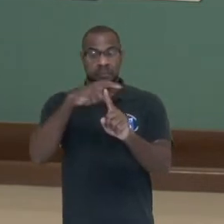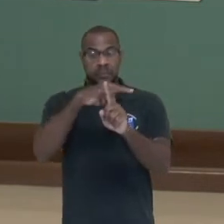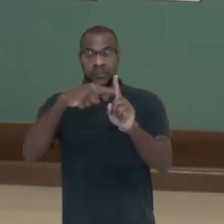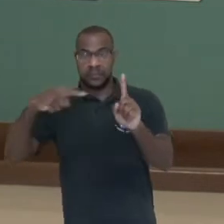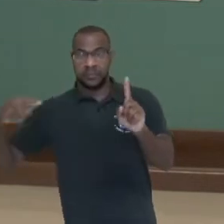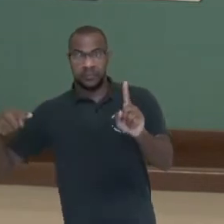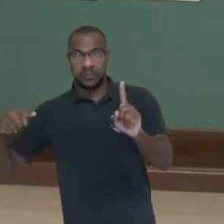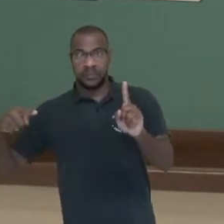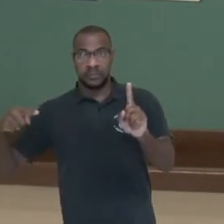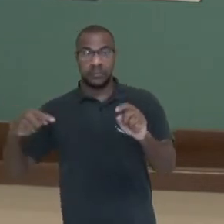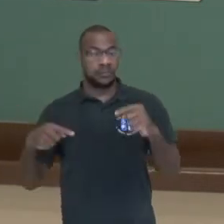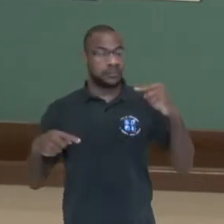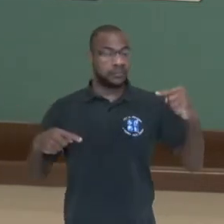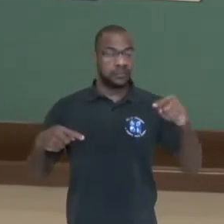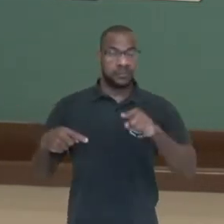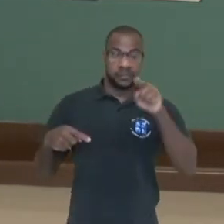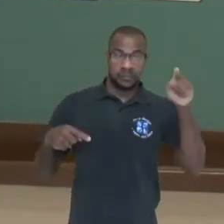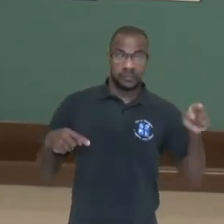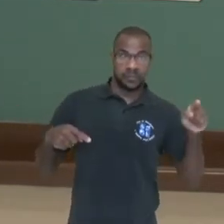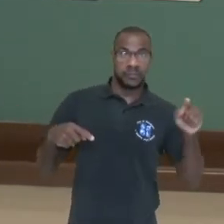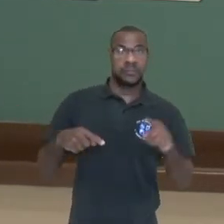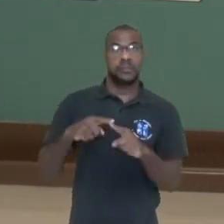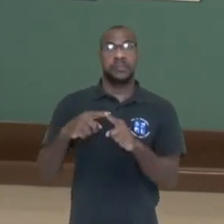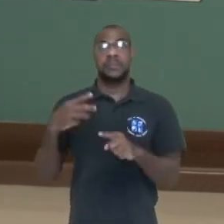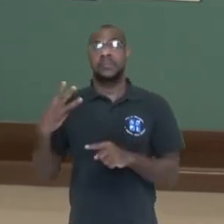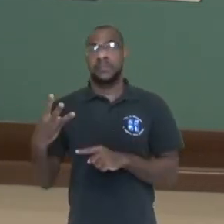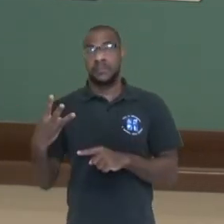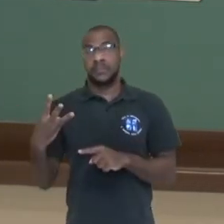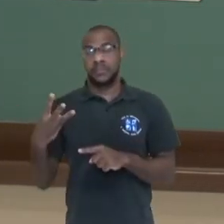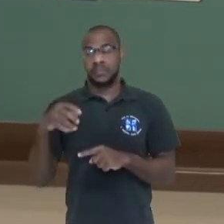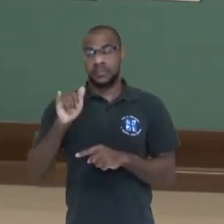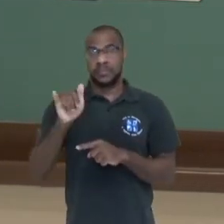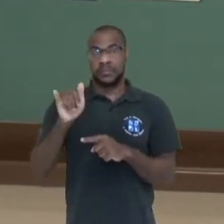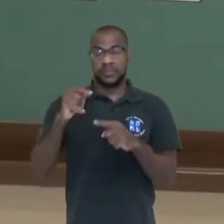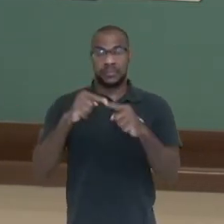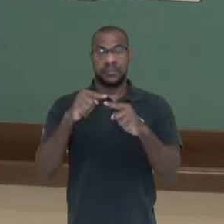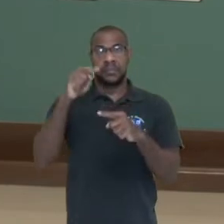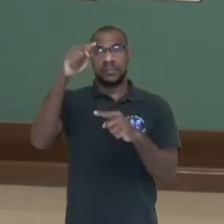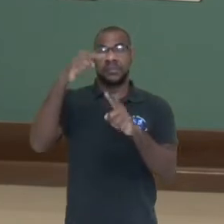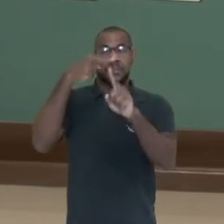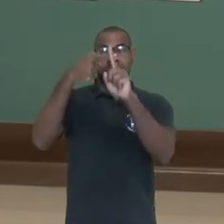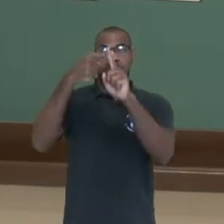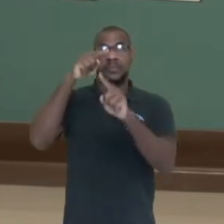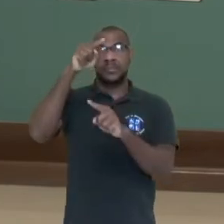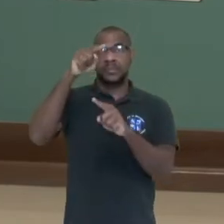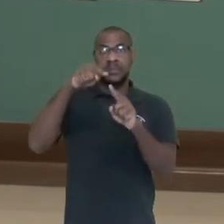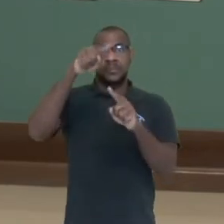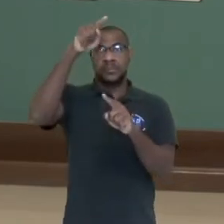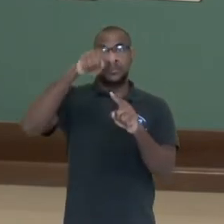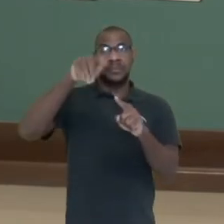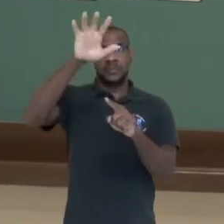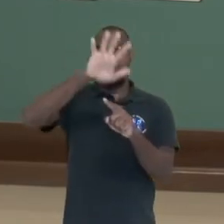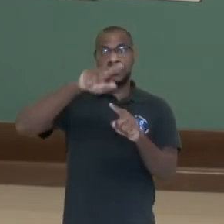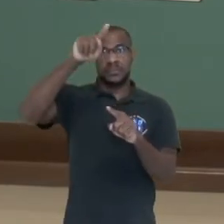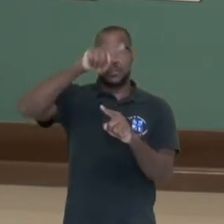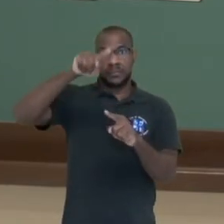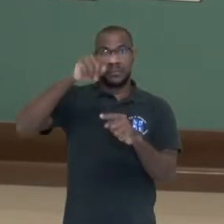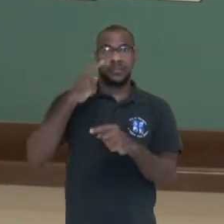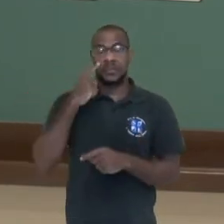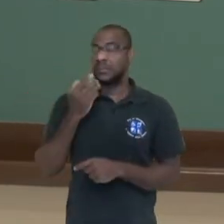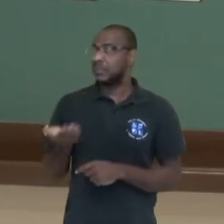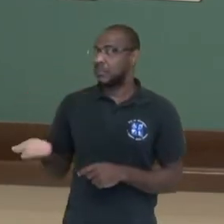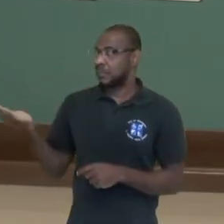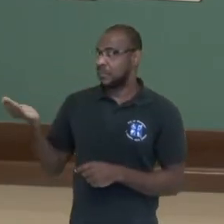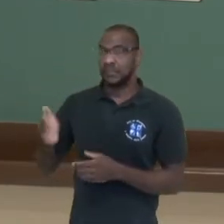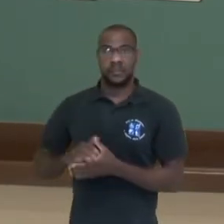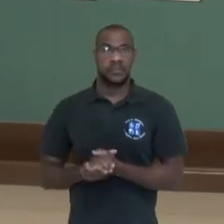para cá, tá bom? Está para a esquerda. E 3 para o eixo y, positivo. Então, ele vai estar por aqui. Vamos ver exatamente